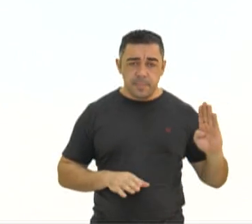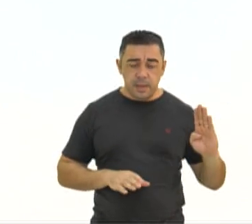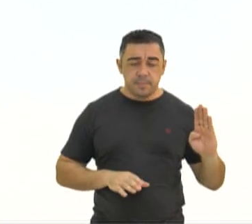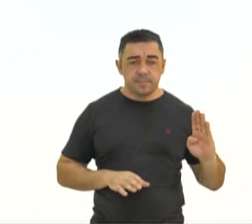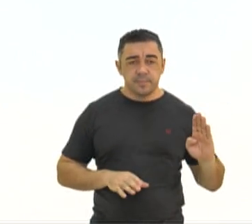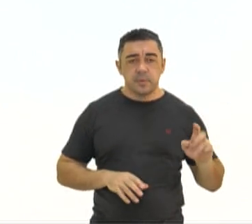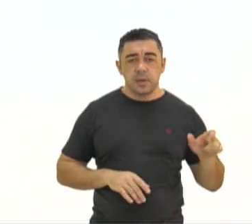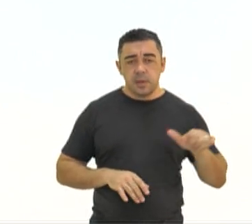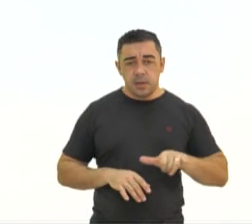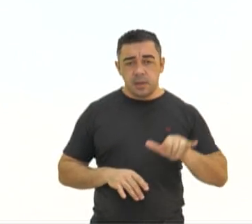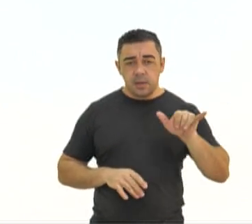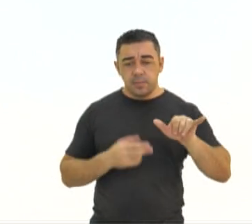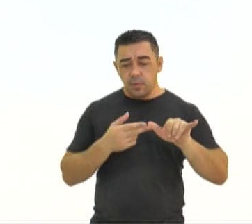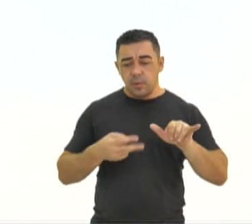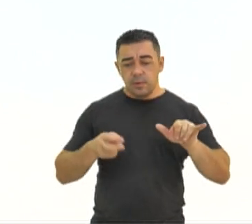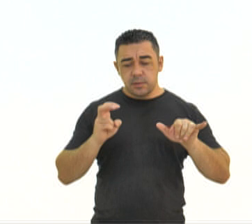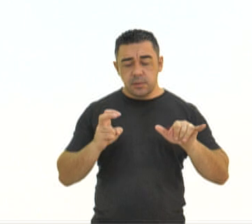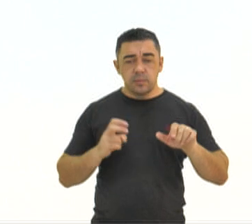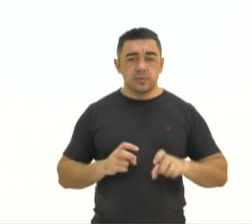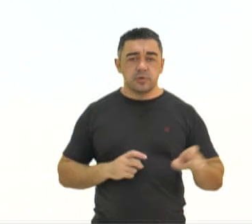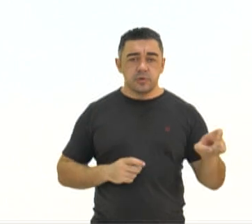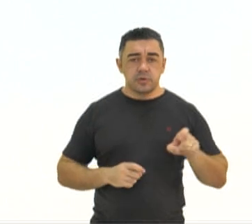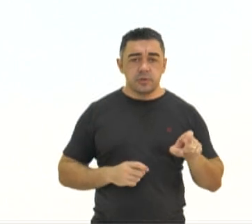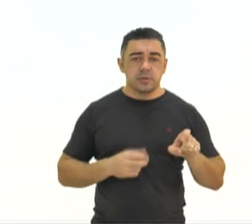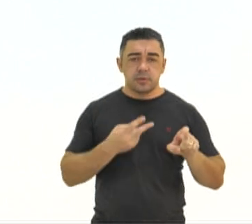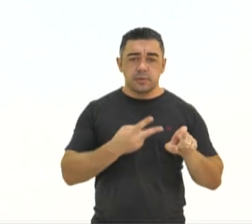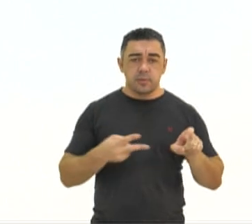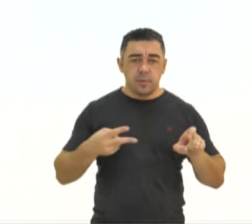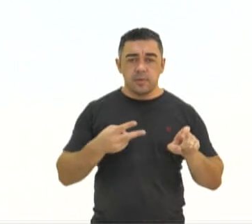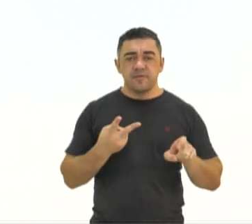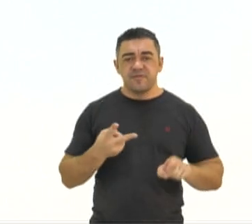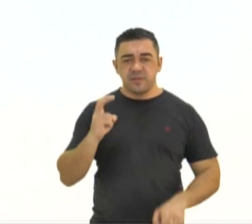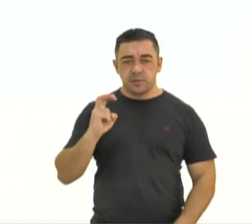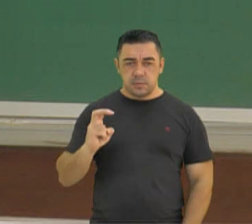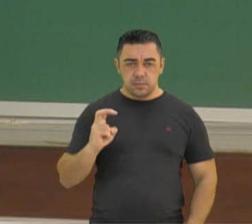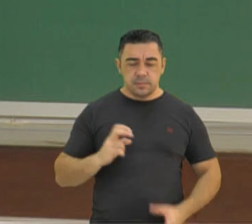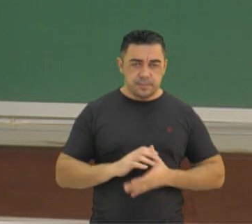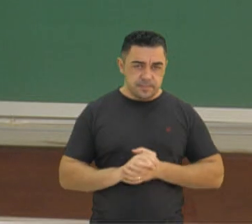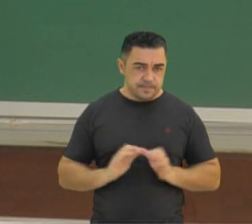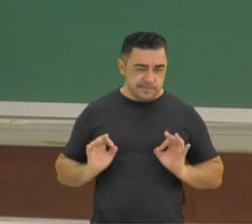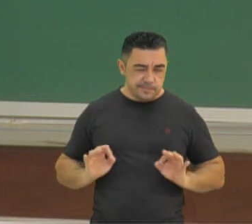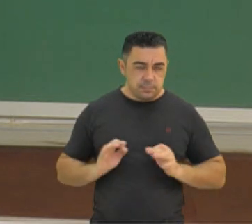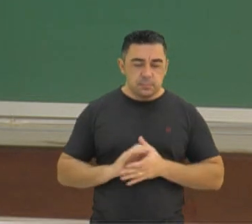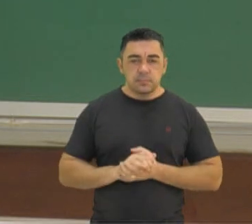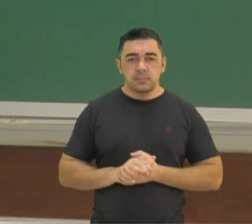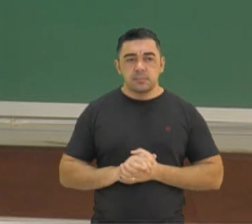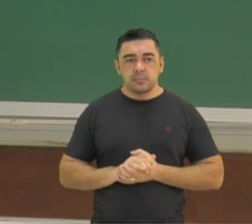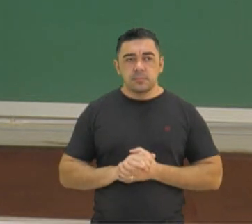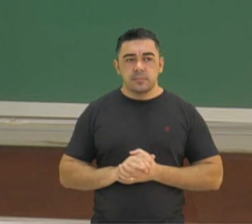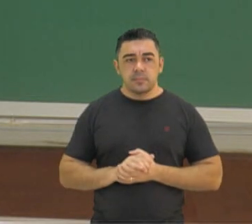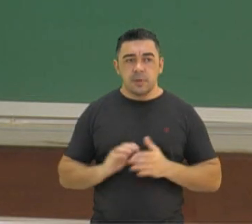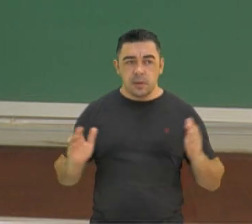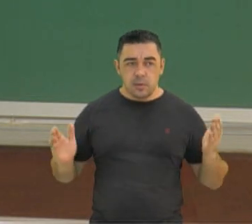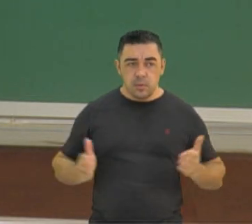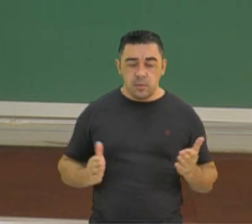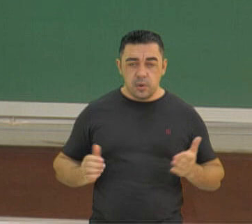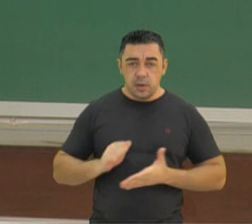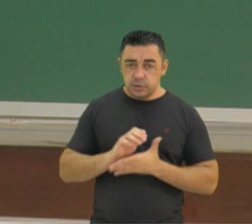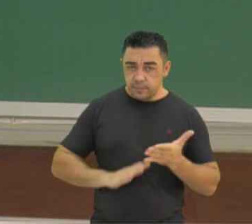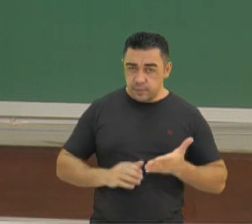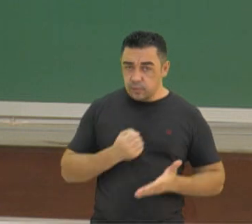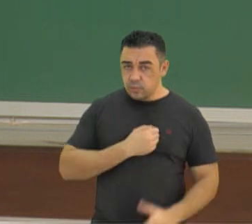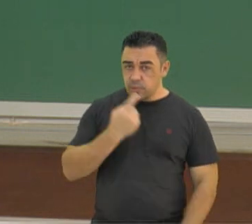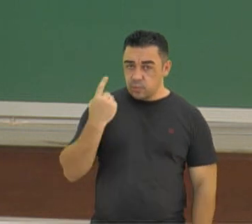B, quando y for igual a 5, x vale 25. Tudo bem? Então agora aqui nós temos o